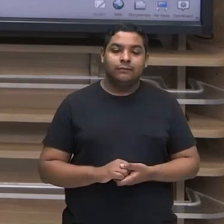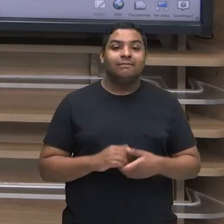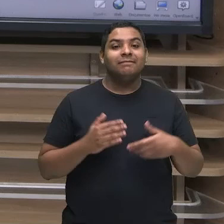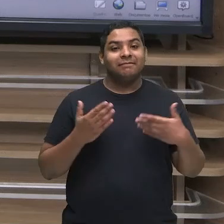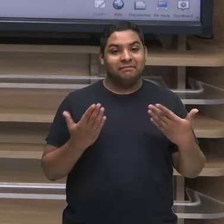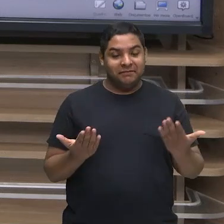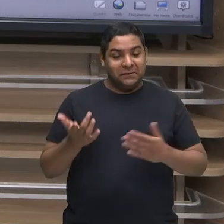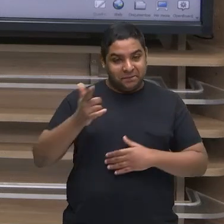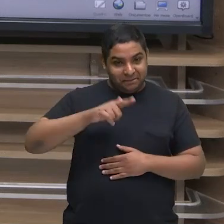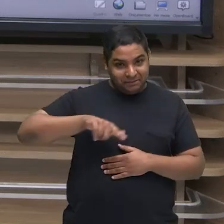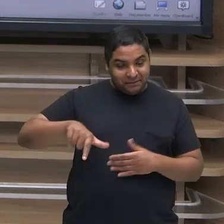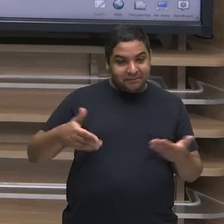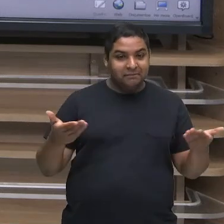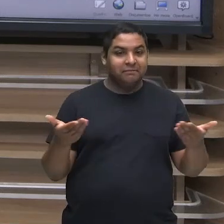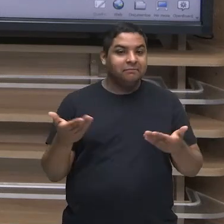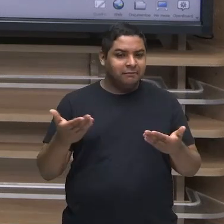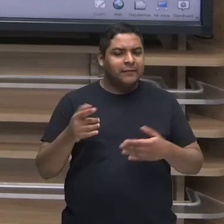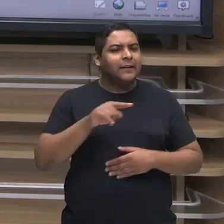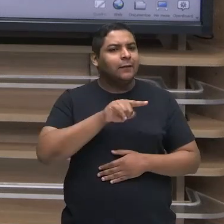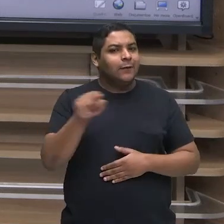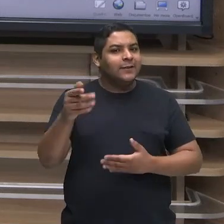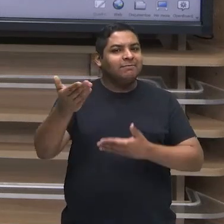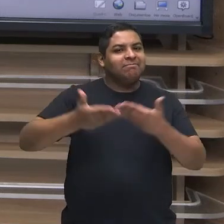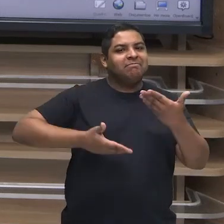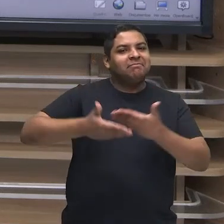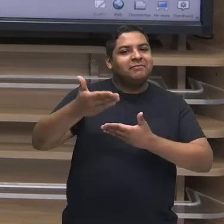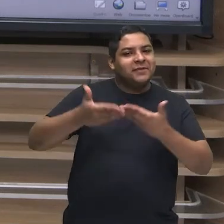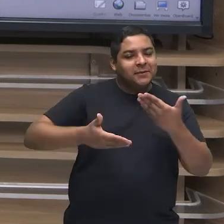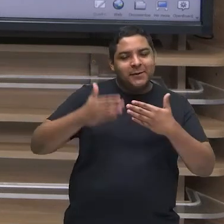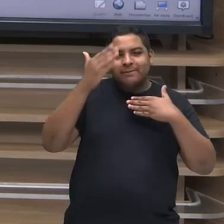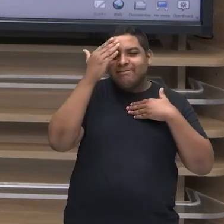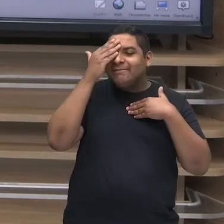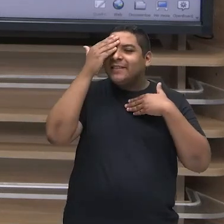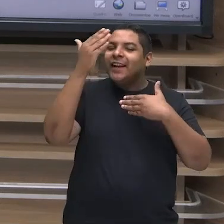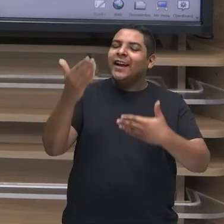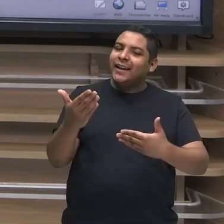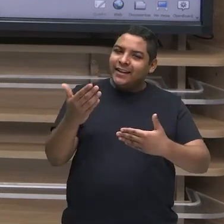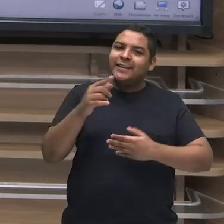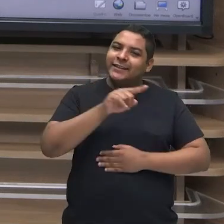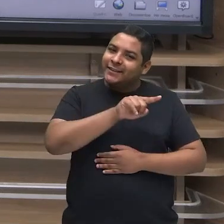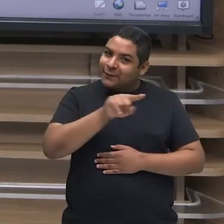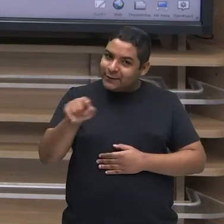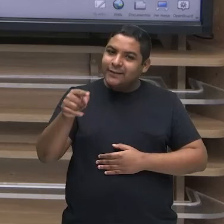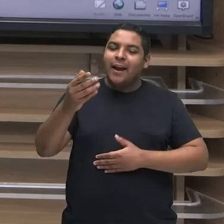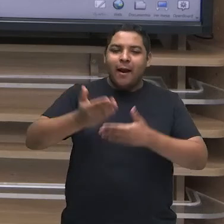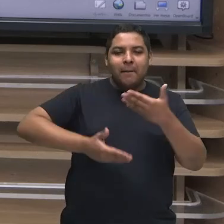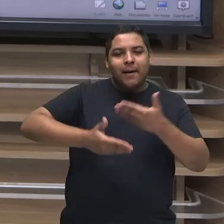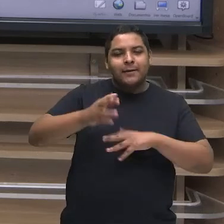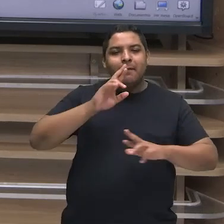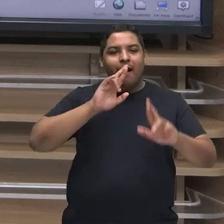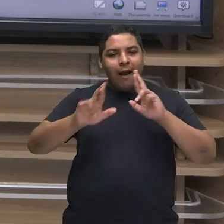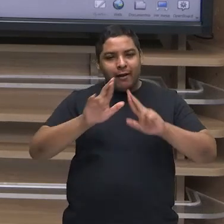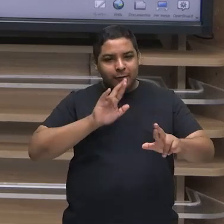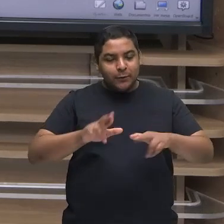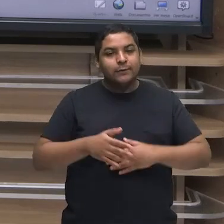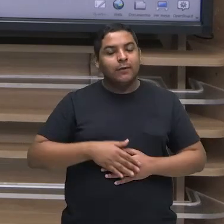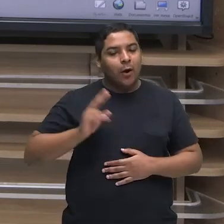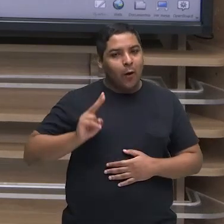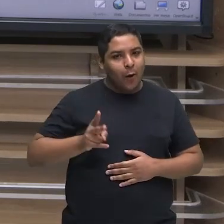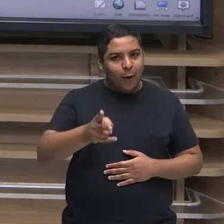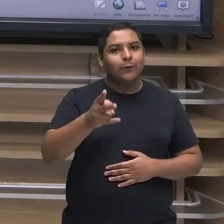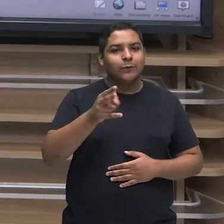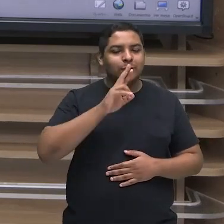Então, mais uma vez, vocês estão muito participativos, quero agradecer a participação de vocês, continue assim,